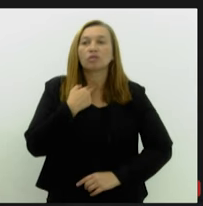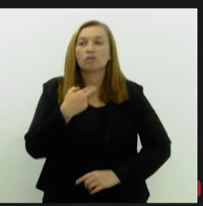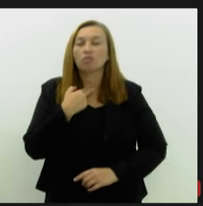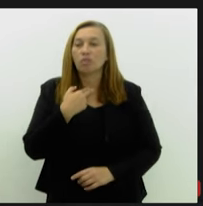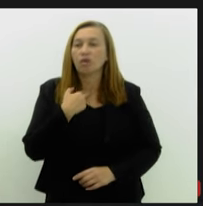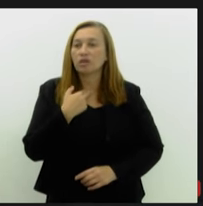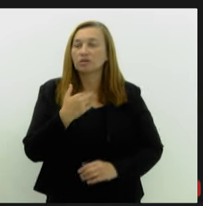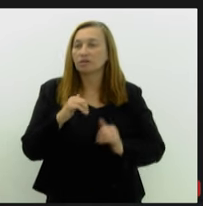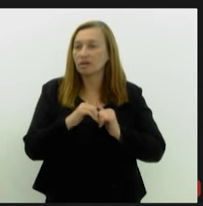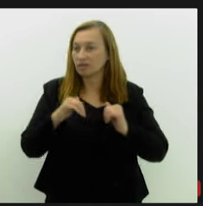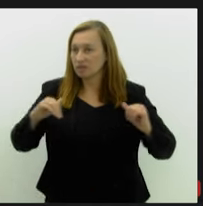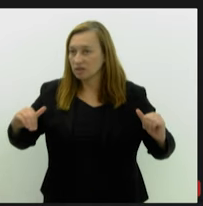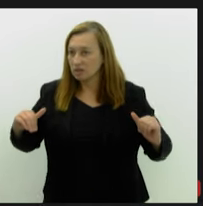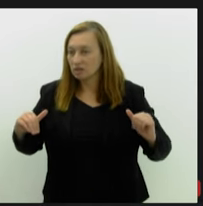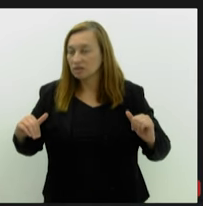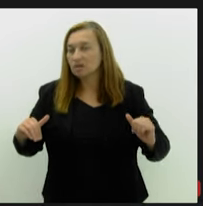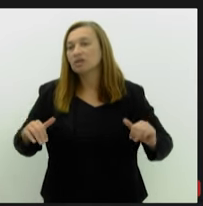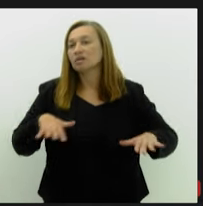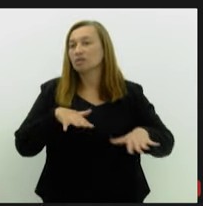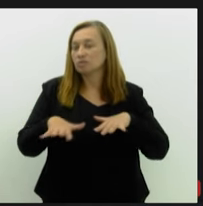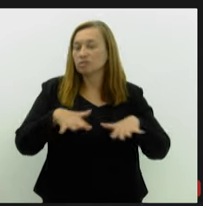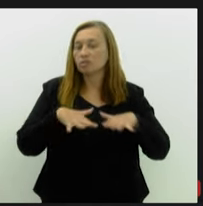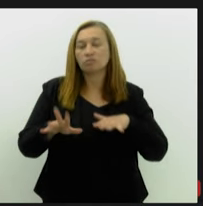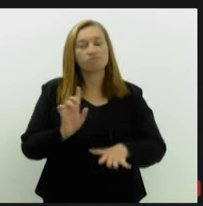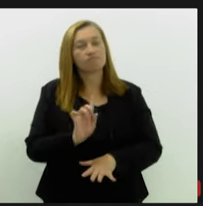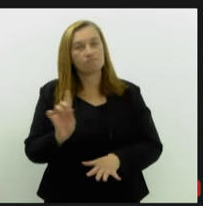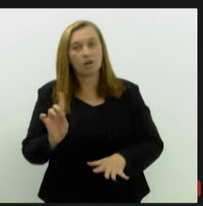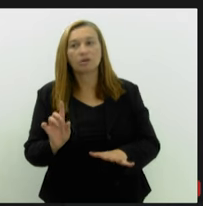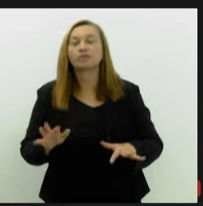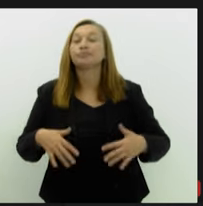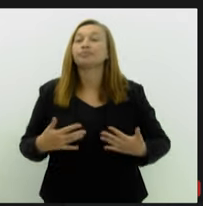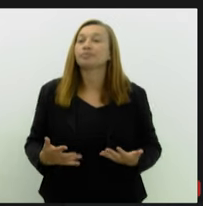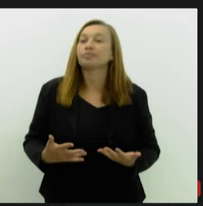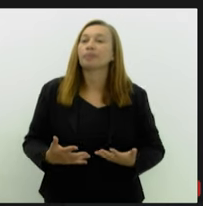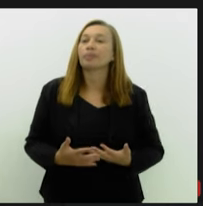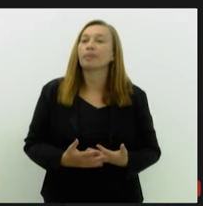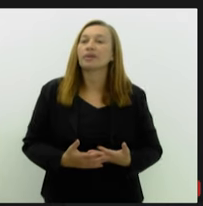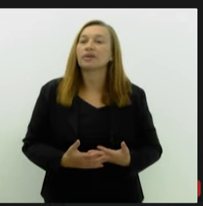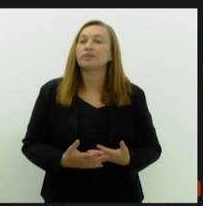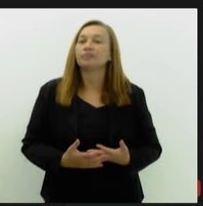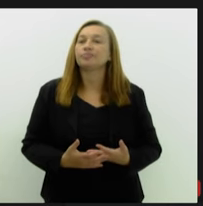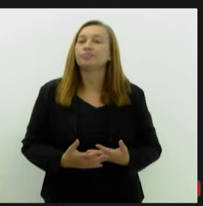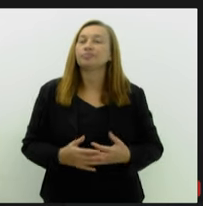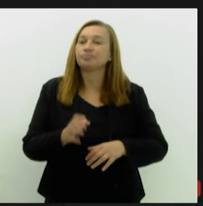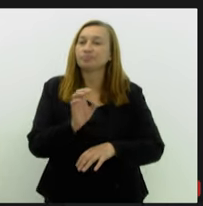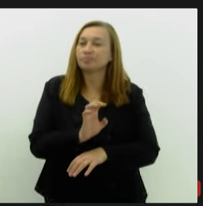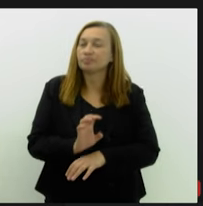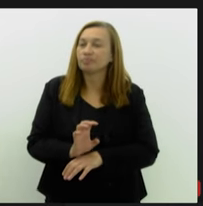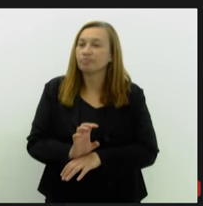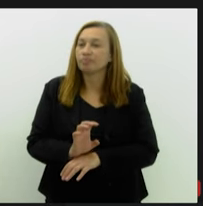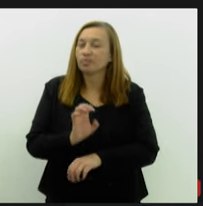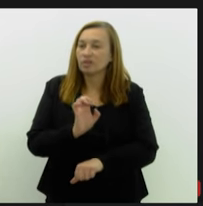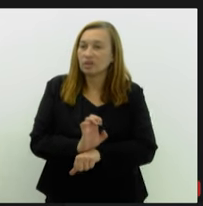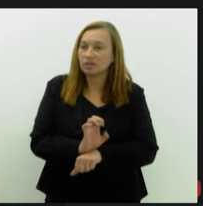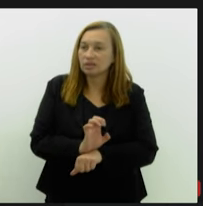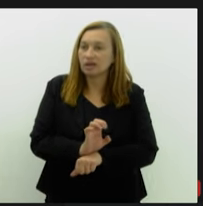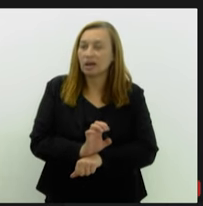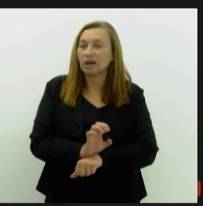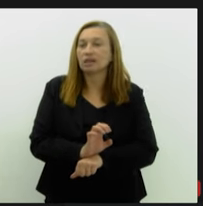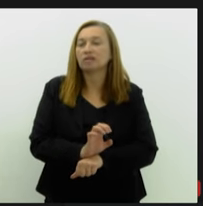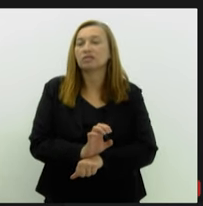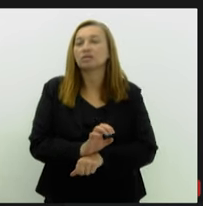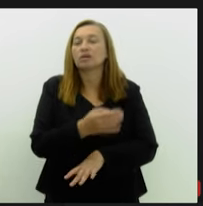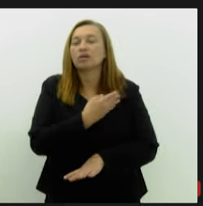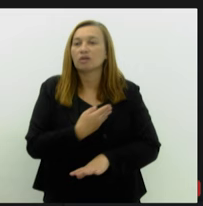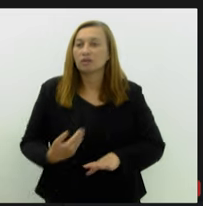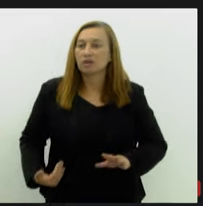ficar apartada do desenvolvimento de forma alguma. E com isso, não é, o Estado do Rio se fez representar o governador